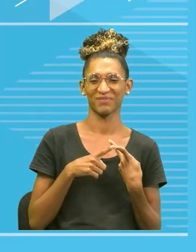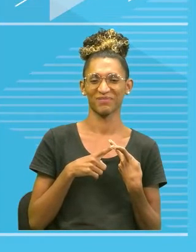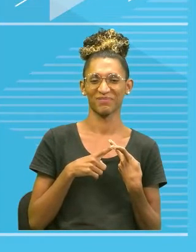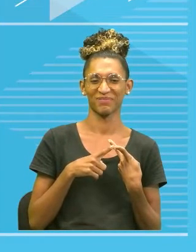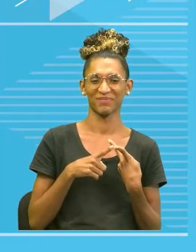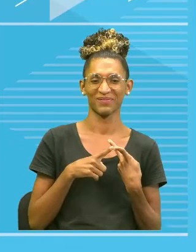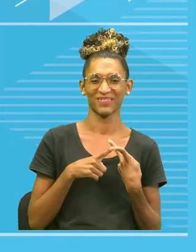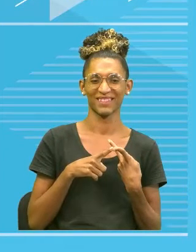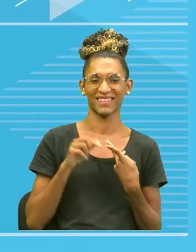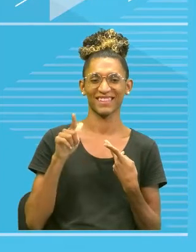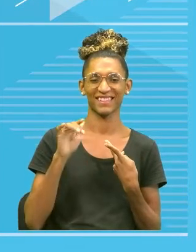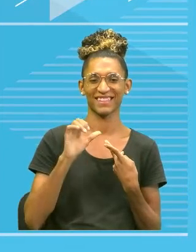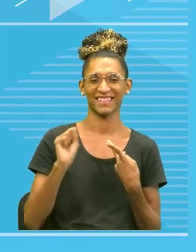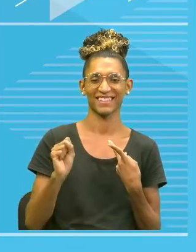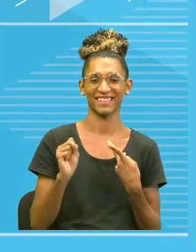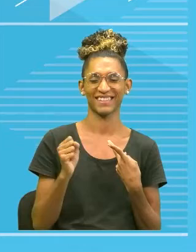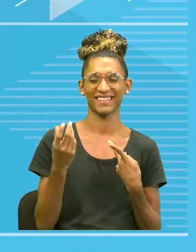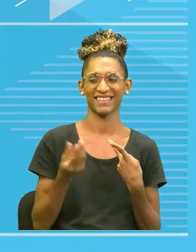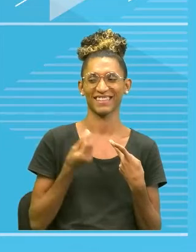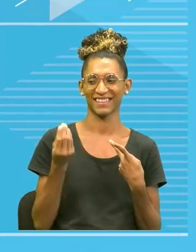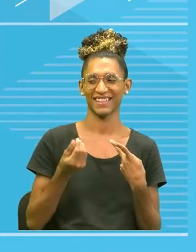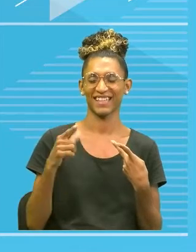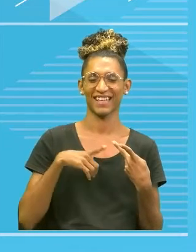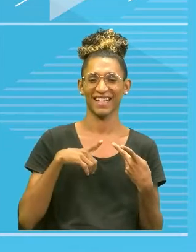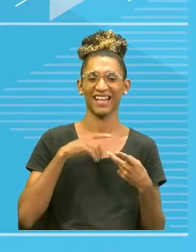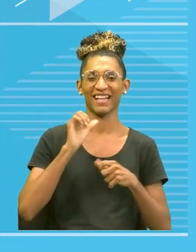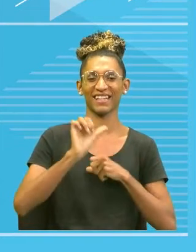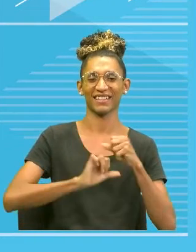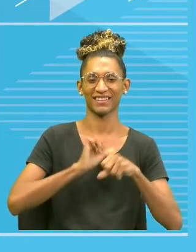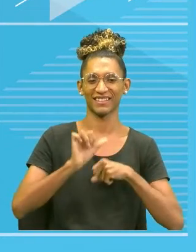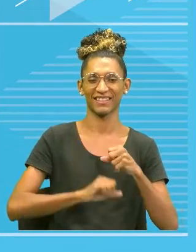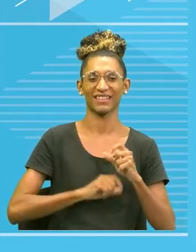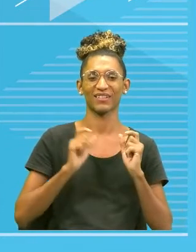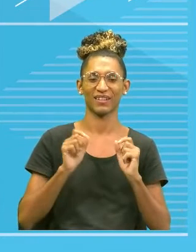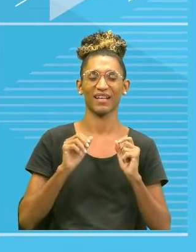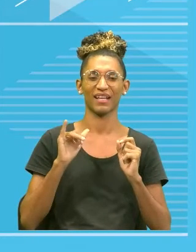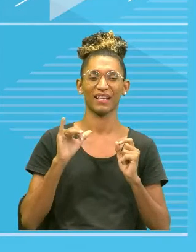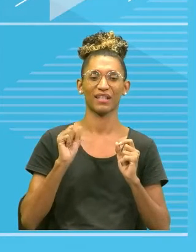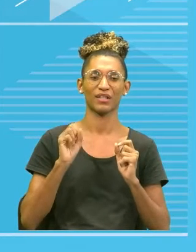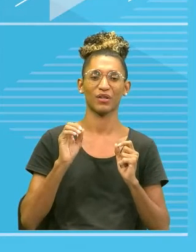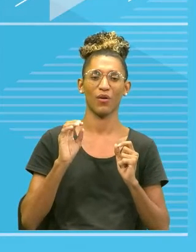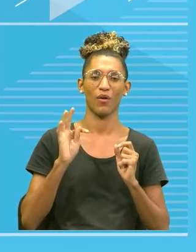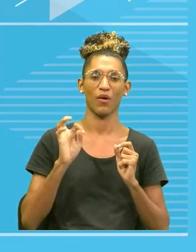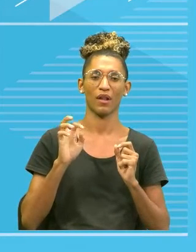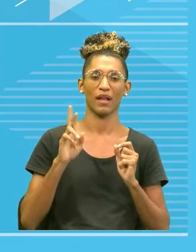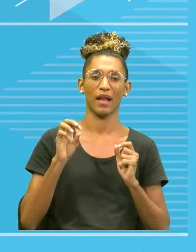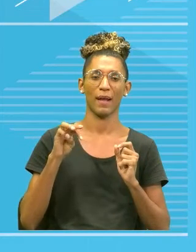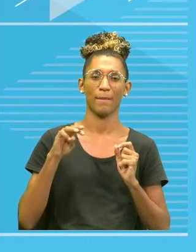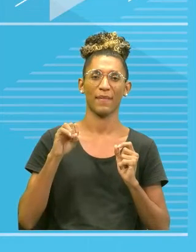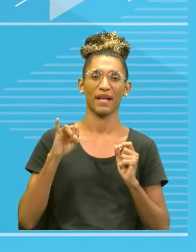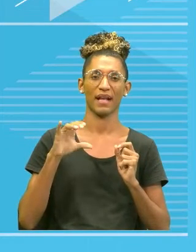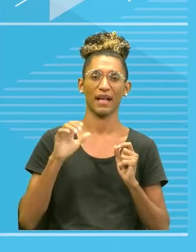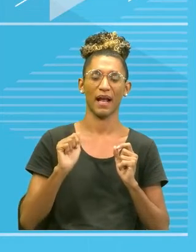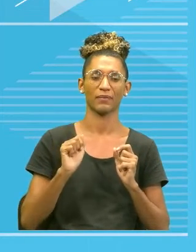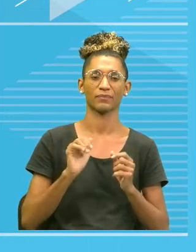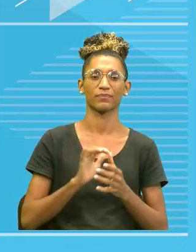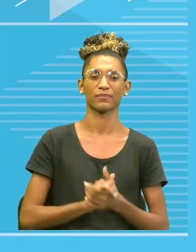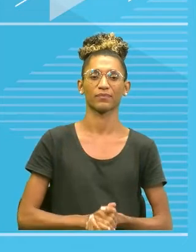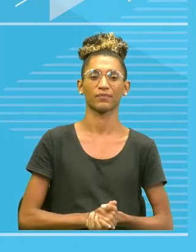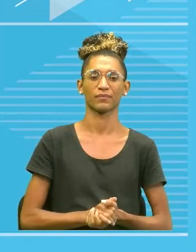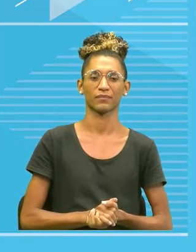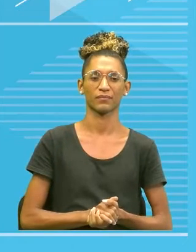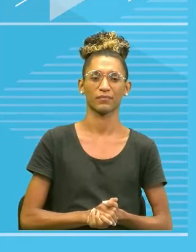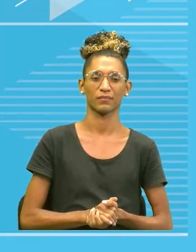O gás sofre uma transformação isotérmica. Primeira etapa do cara é sofrer uma